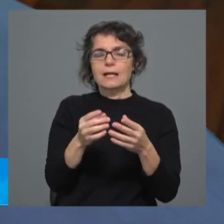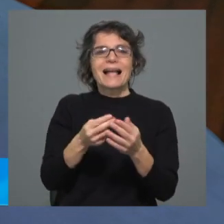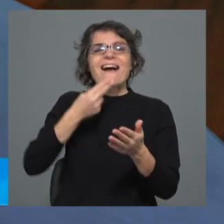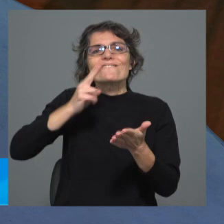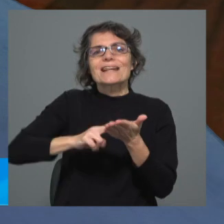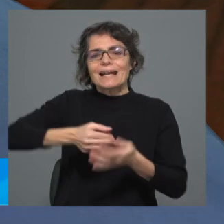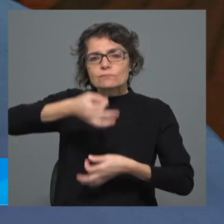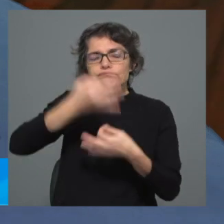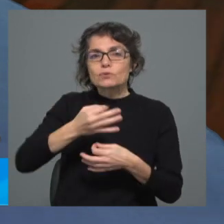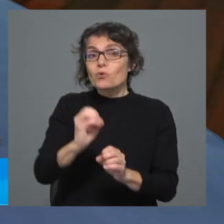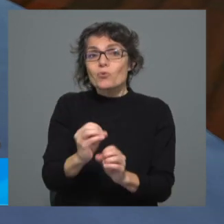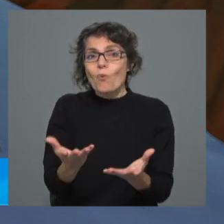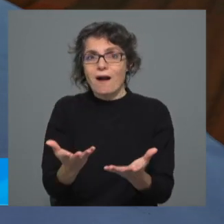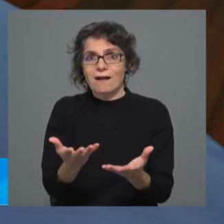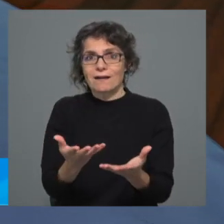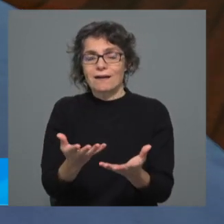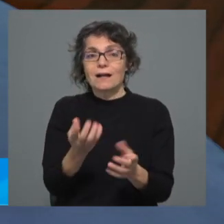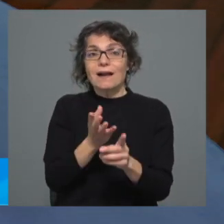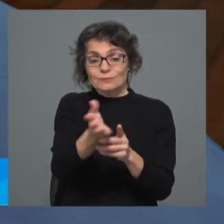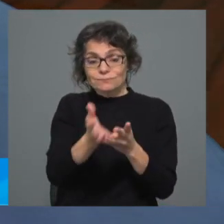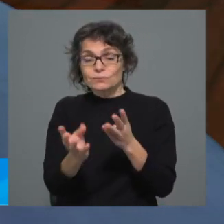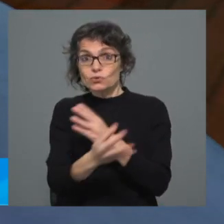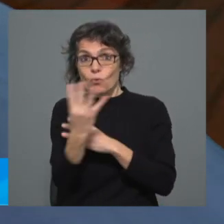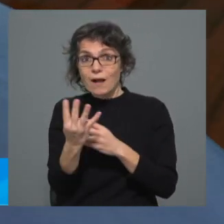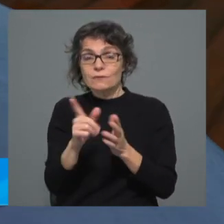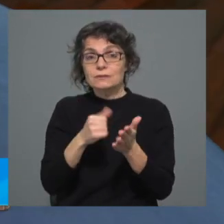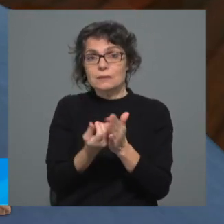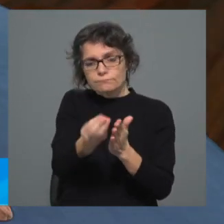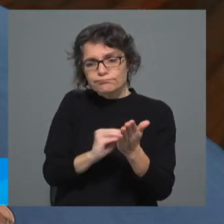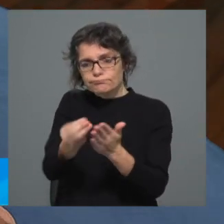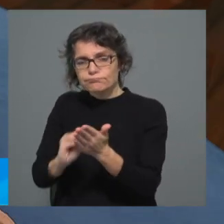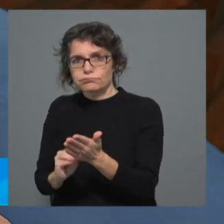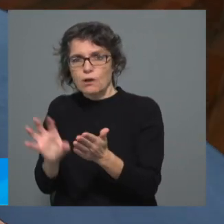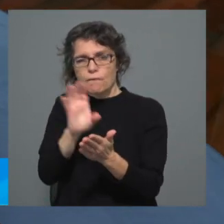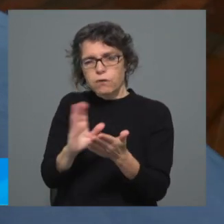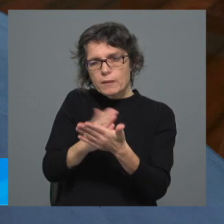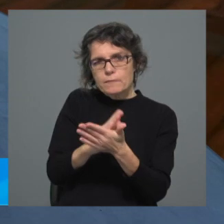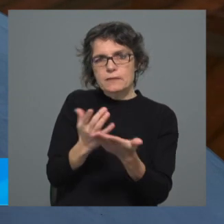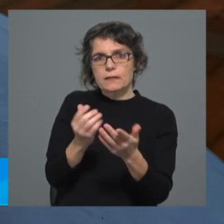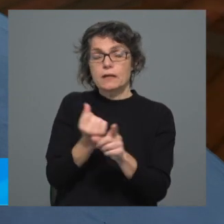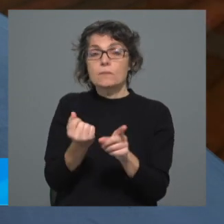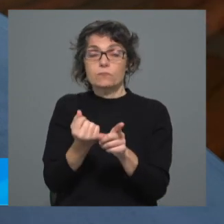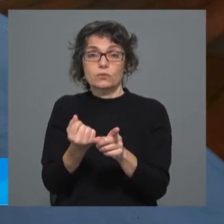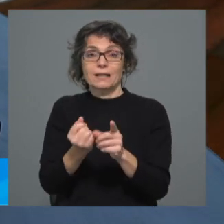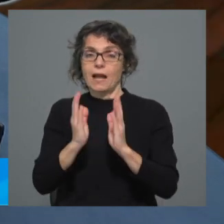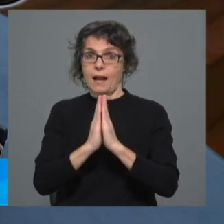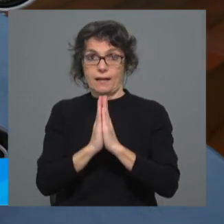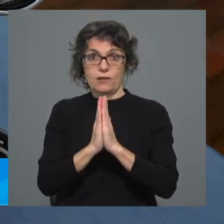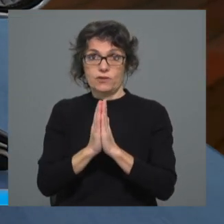absoluta, porque se assim fosse, a Igreja não teria gastado o seu tempo, as suas energias e a sua história a